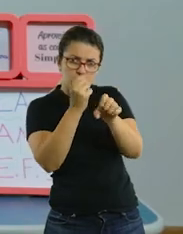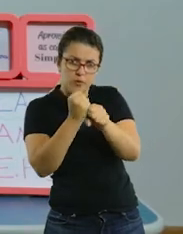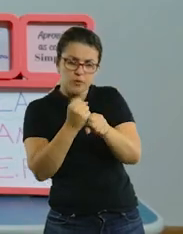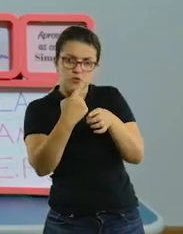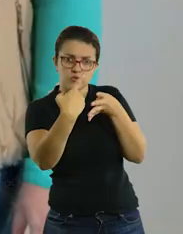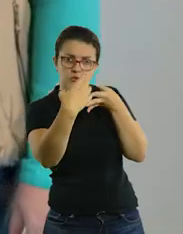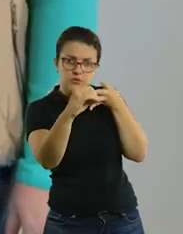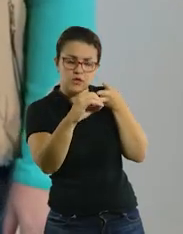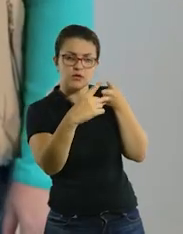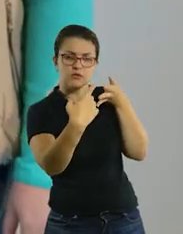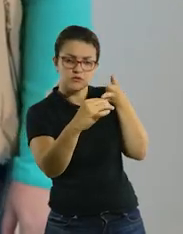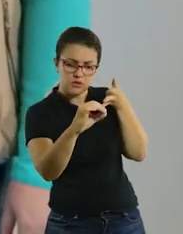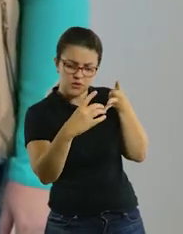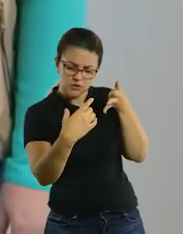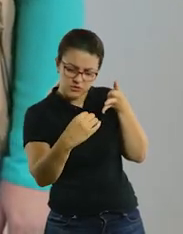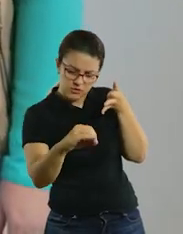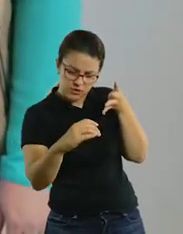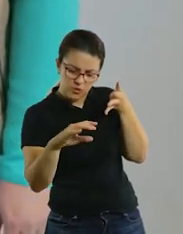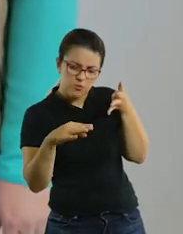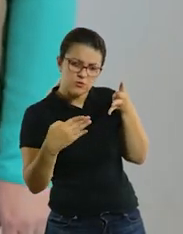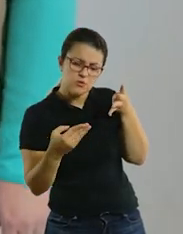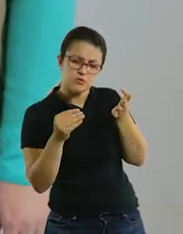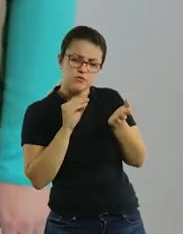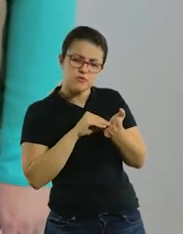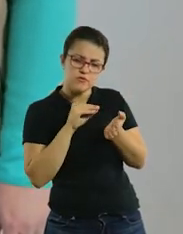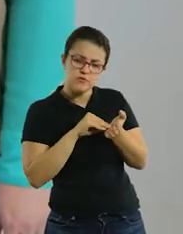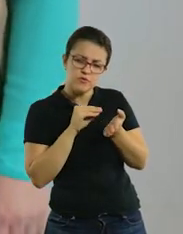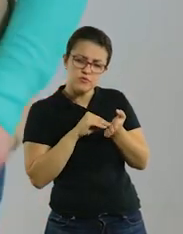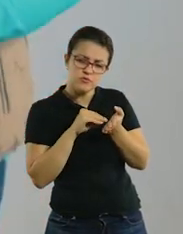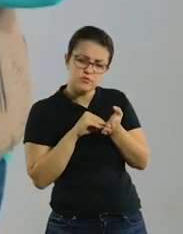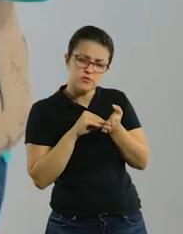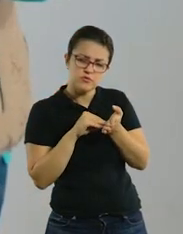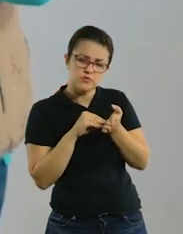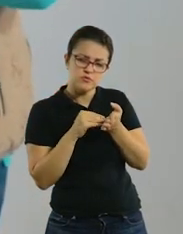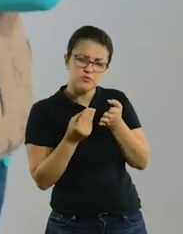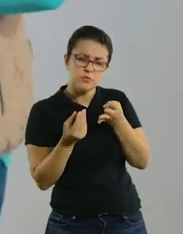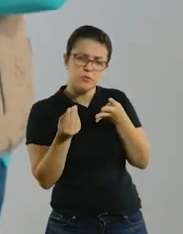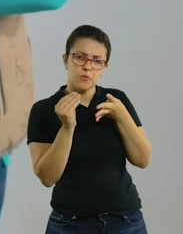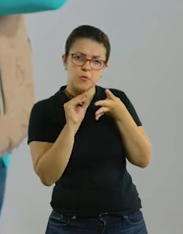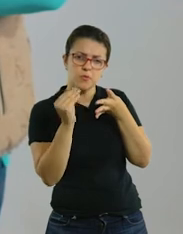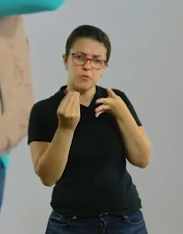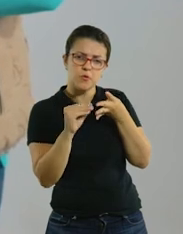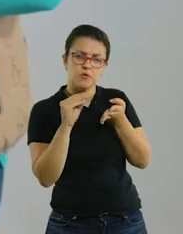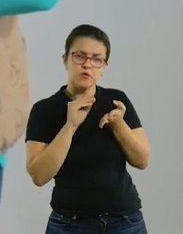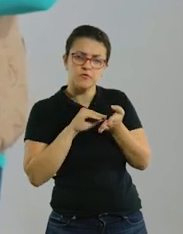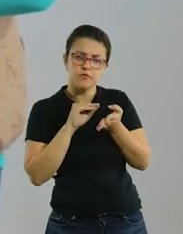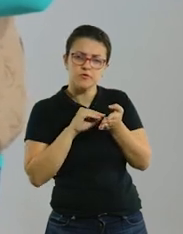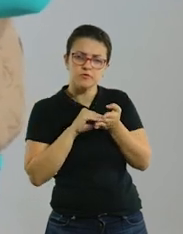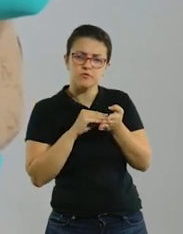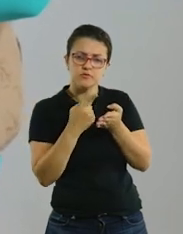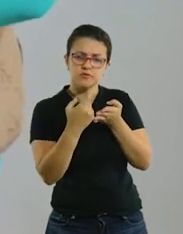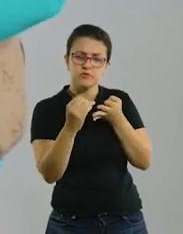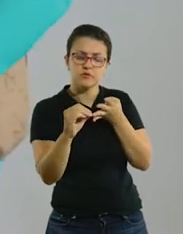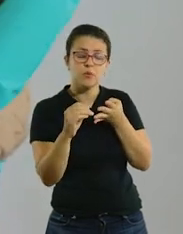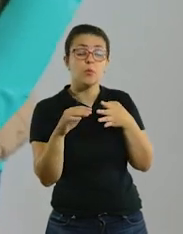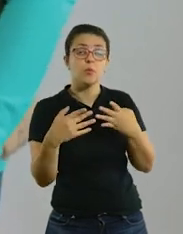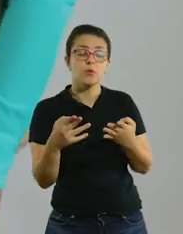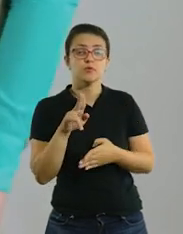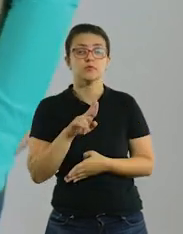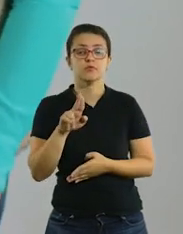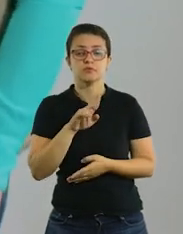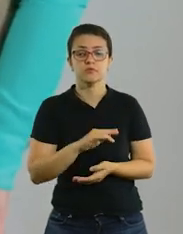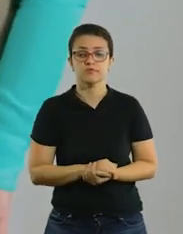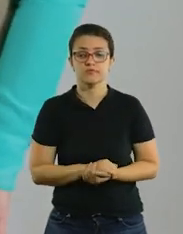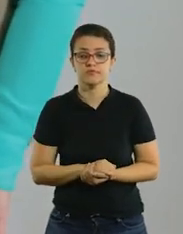número 100. Mas qual número que está faltando para completar esse número 100? Quais números você